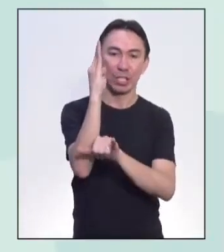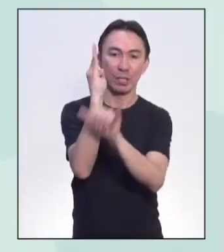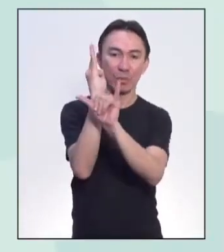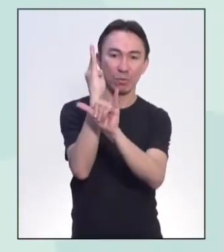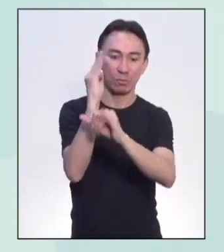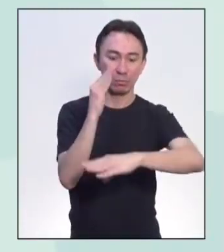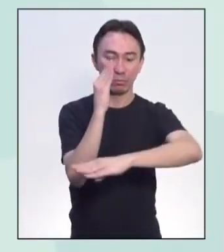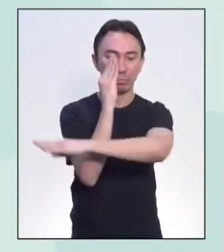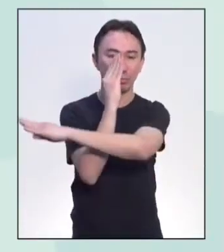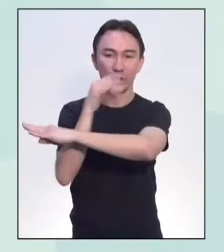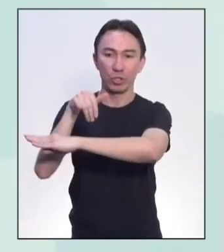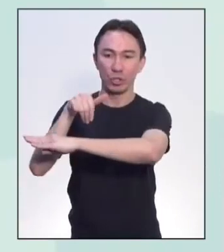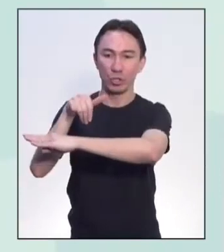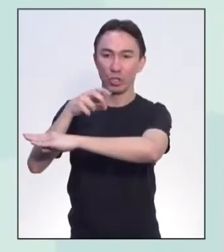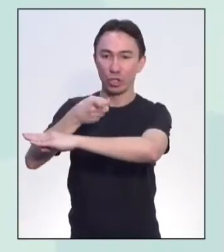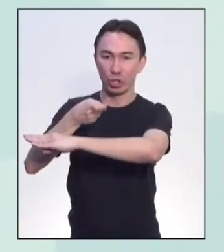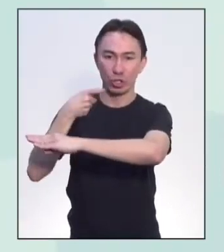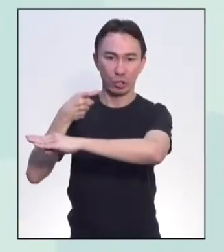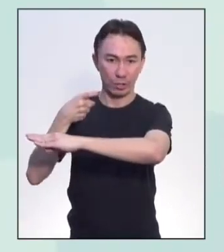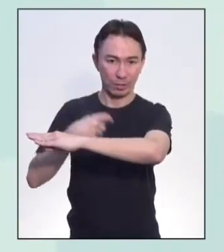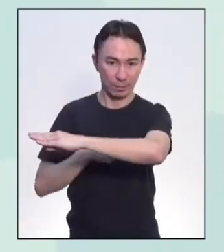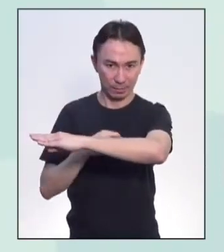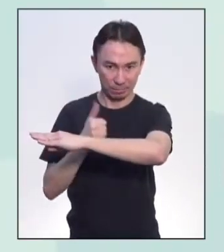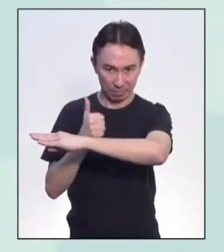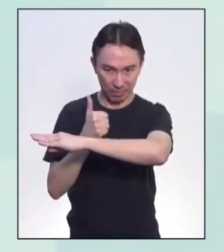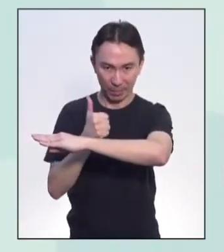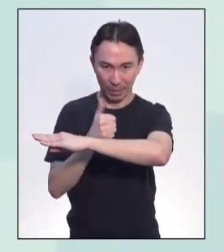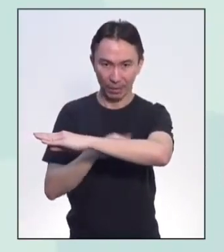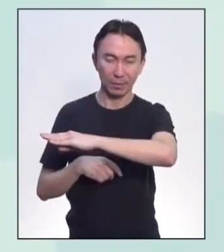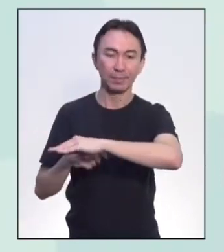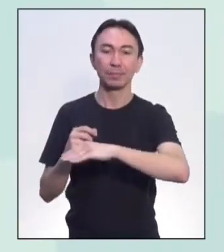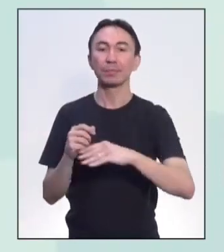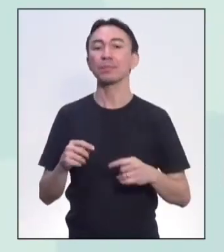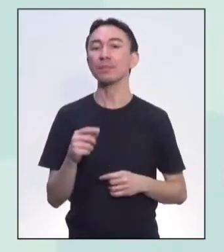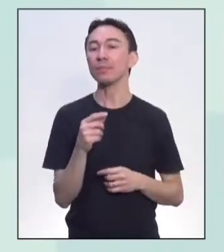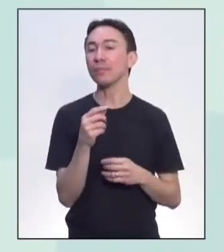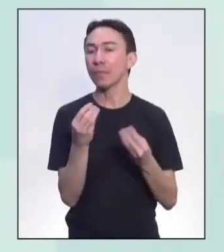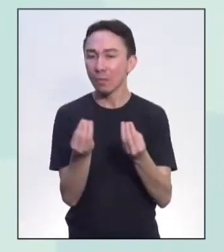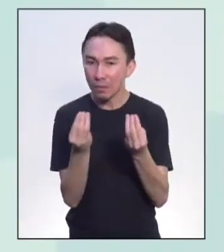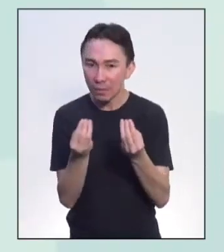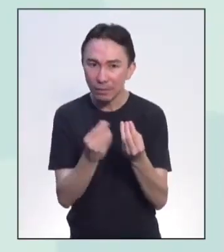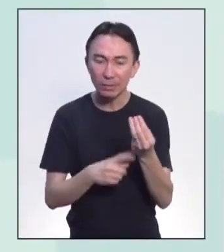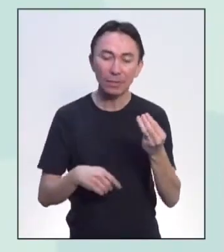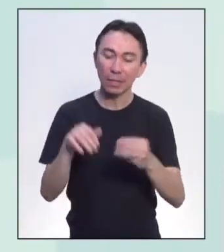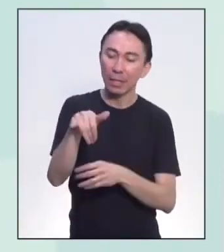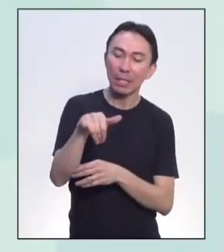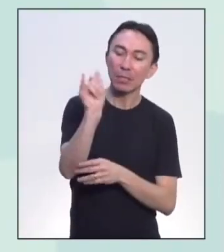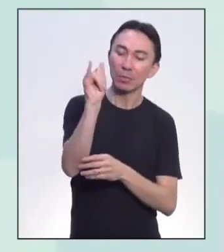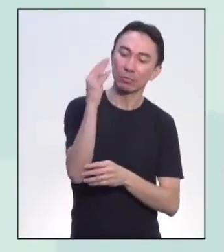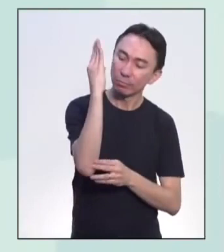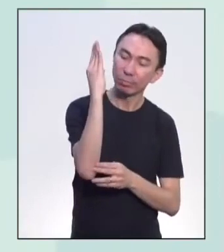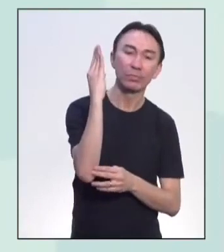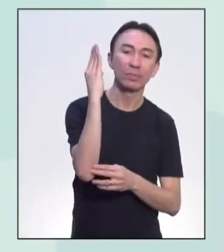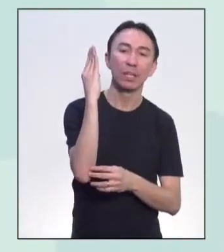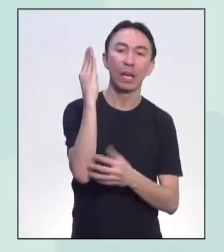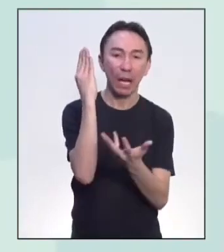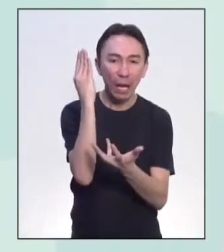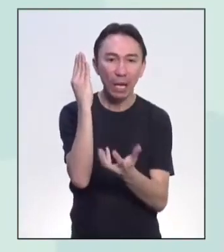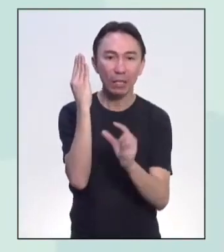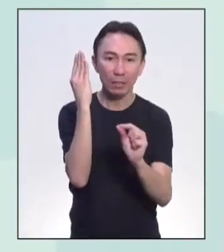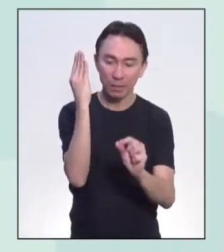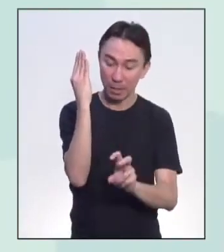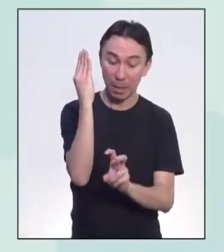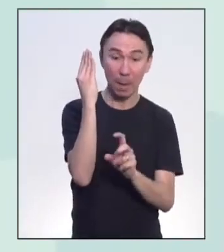menos 3, menos 2, menos 1, o 0, que é o encontro dos eixos. 1, 2 e 3. E no y, eu quero que ele venha lá de baixo do